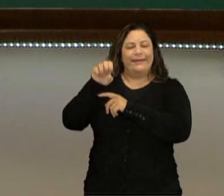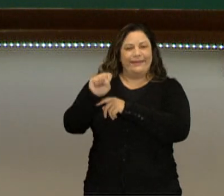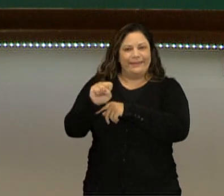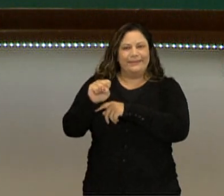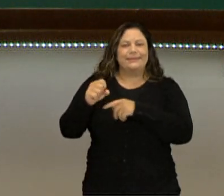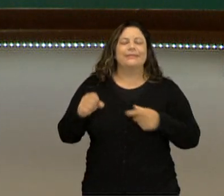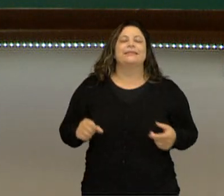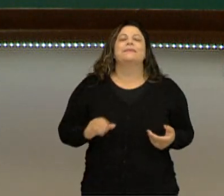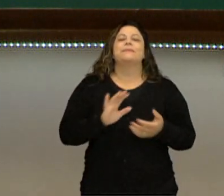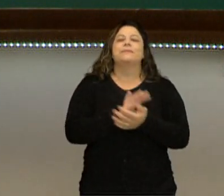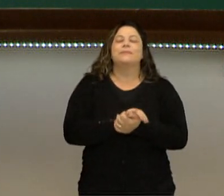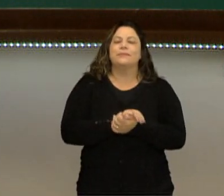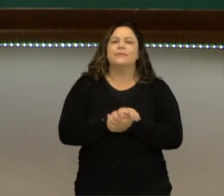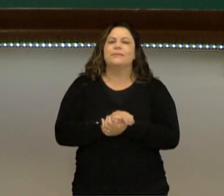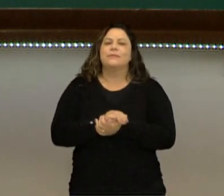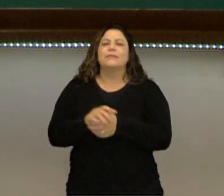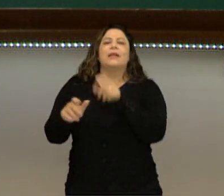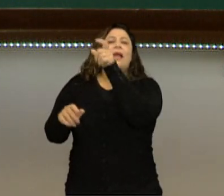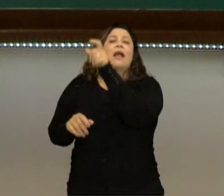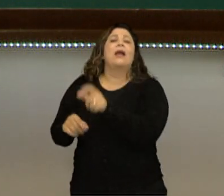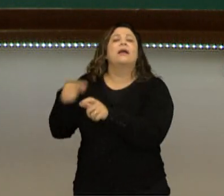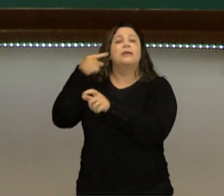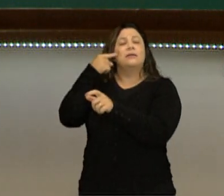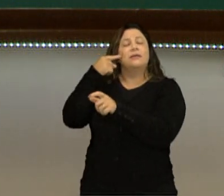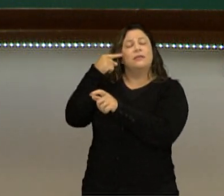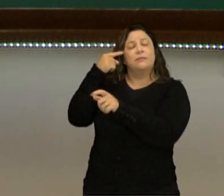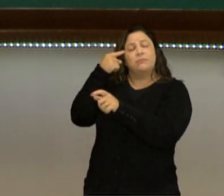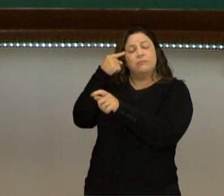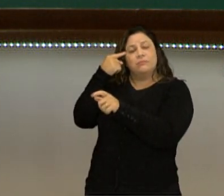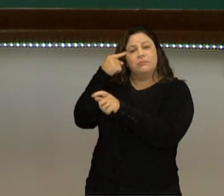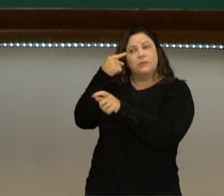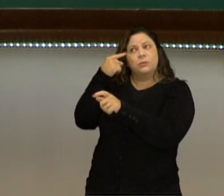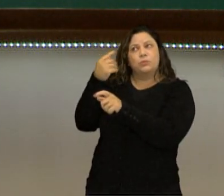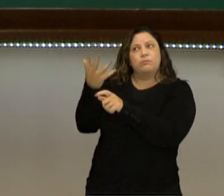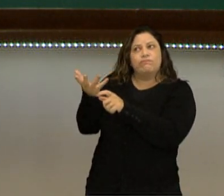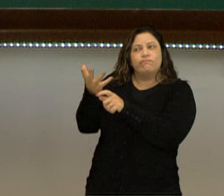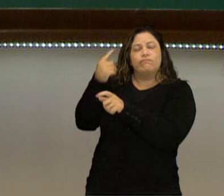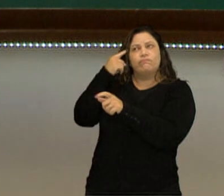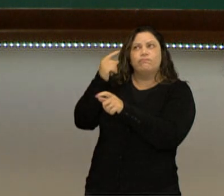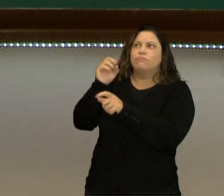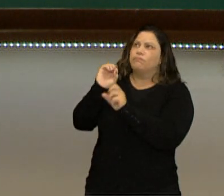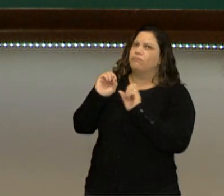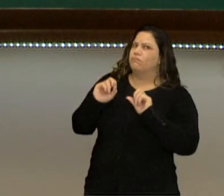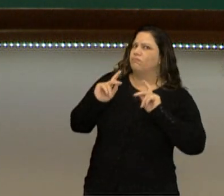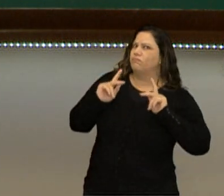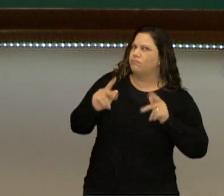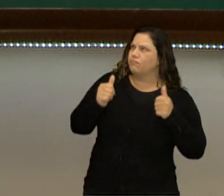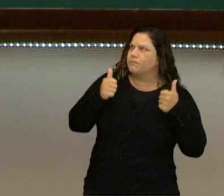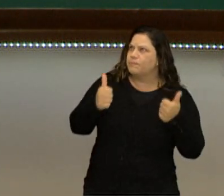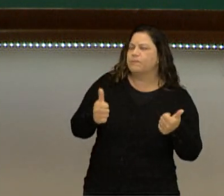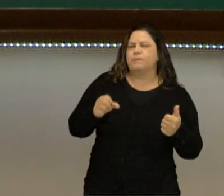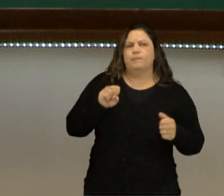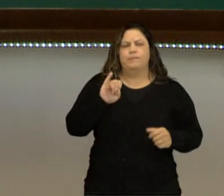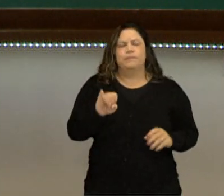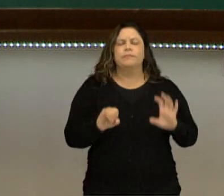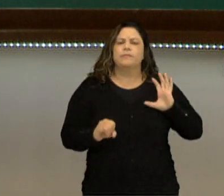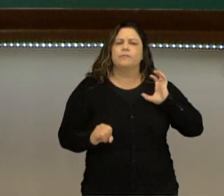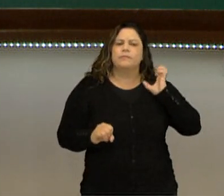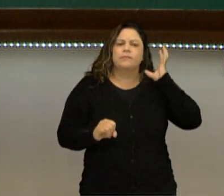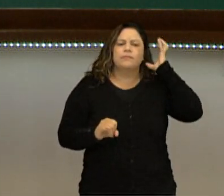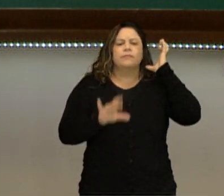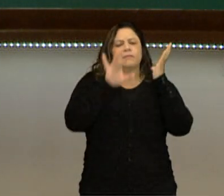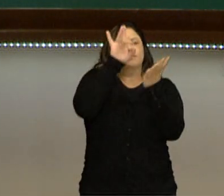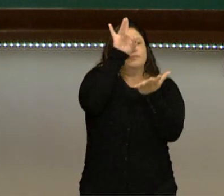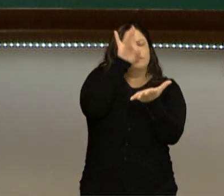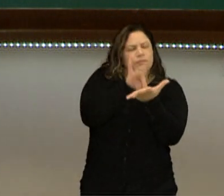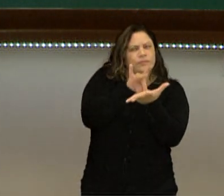Christian Huygens, ele pensou no seguinte, ele pensou assim, tá, se Newton afirma que a luz é um feixe de